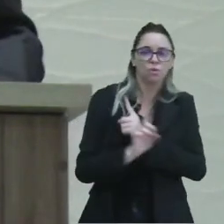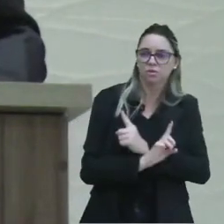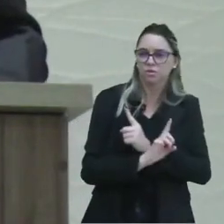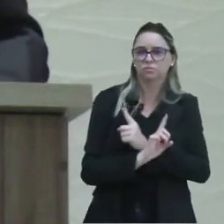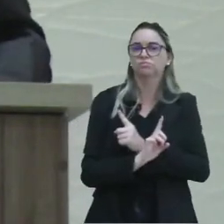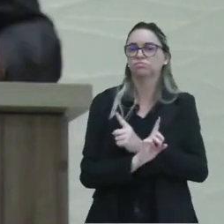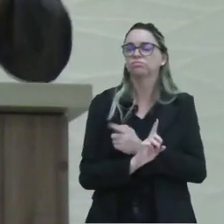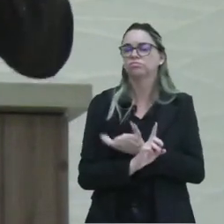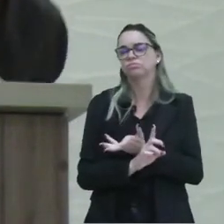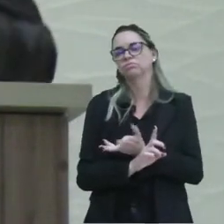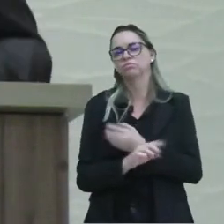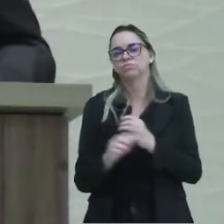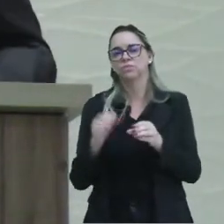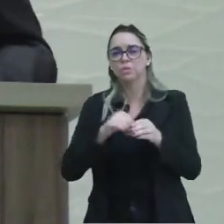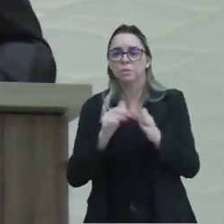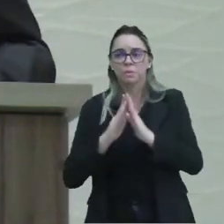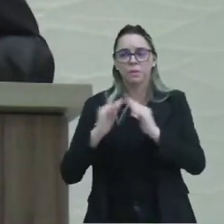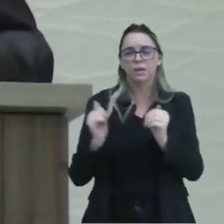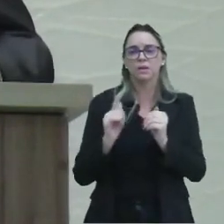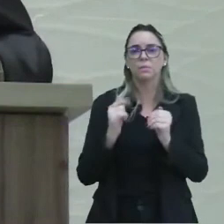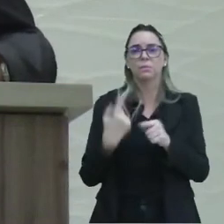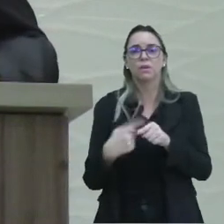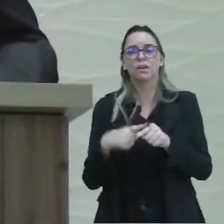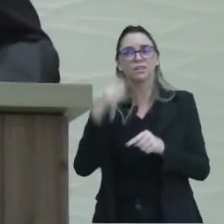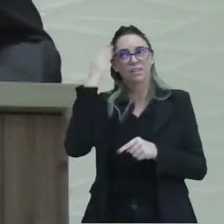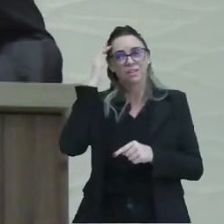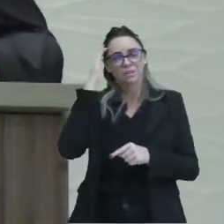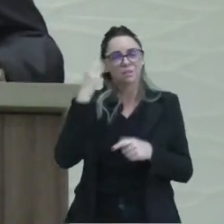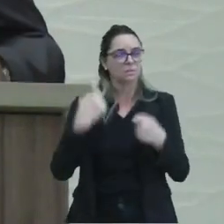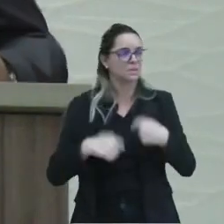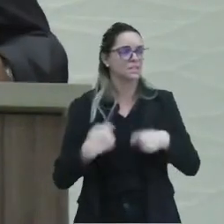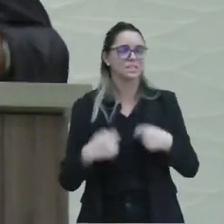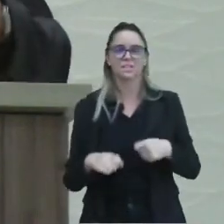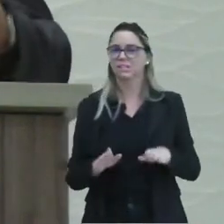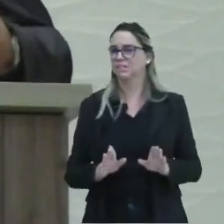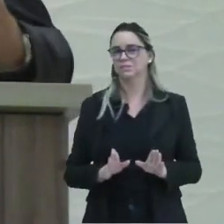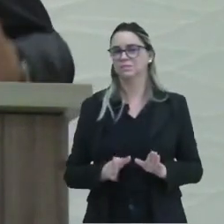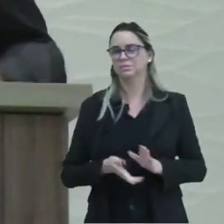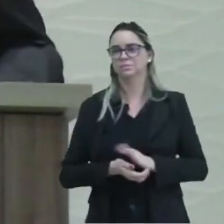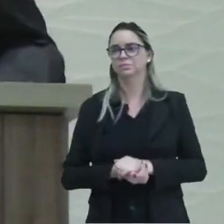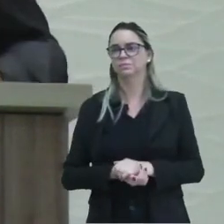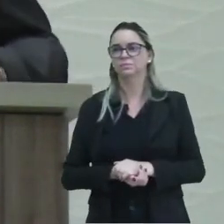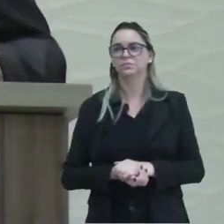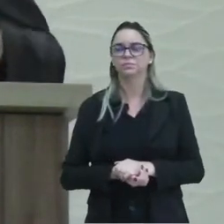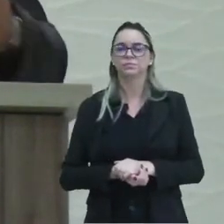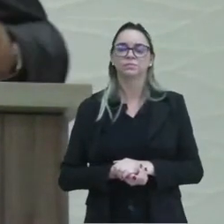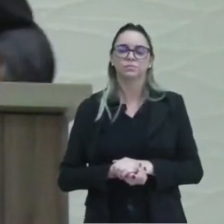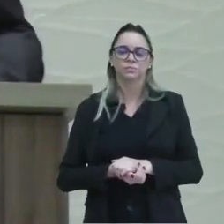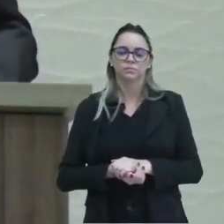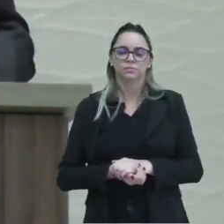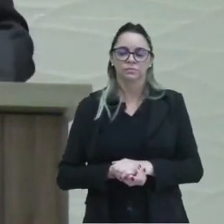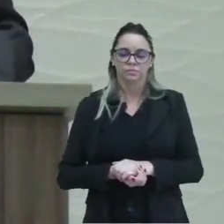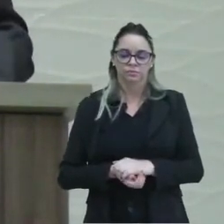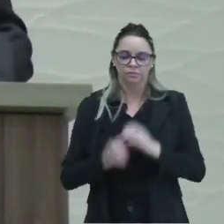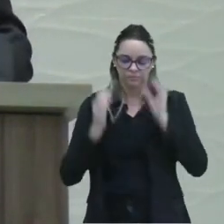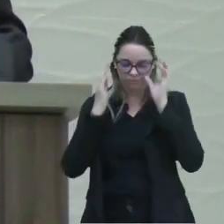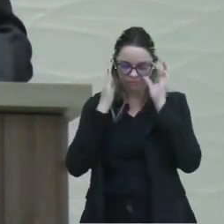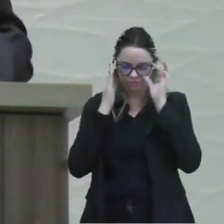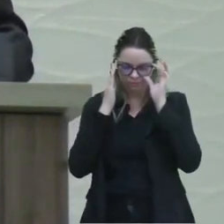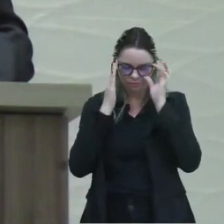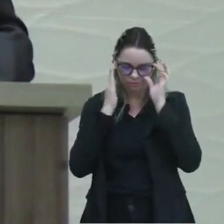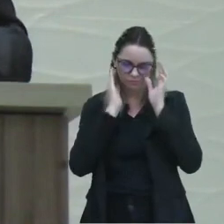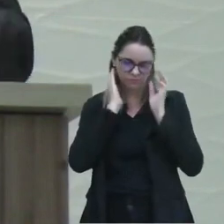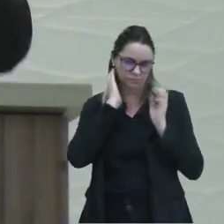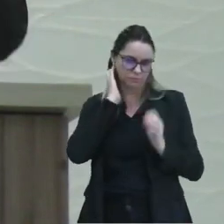esse requerimento, entendendo que não há uma necessidade plausível para que o mesmo seja